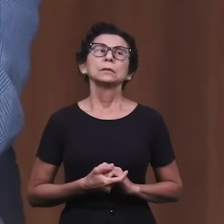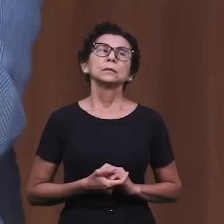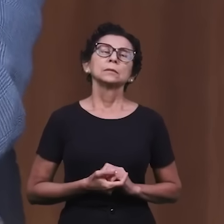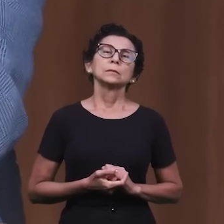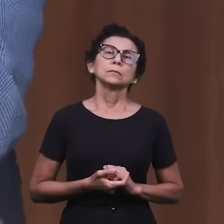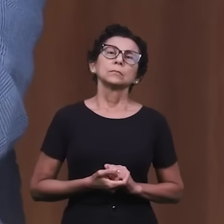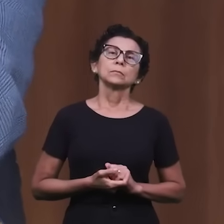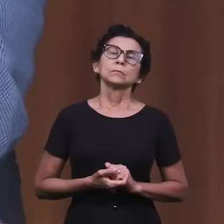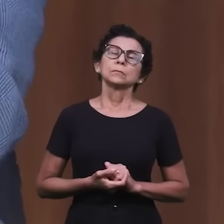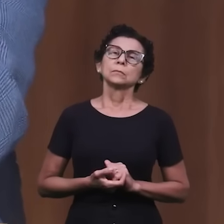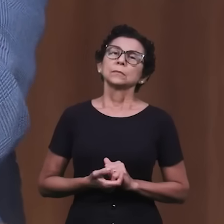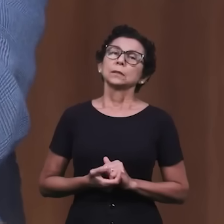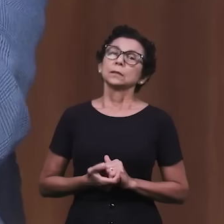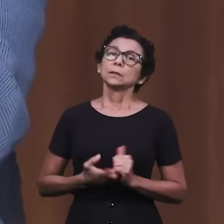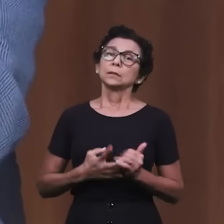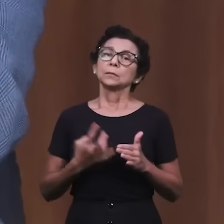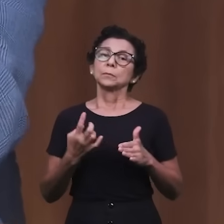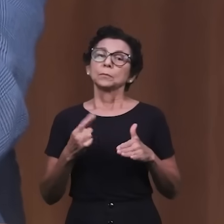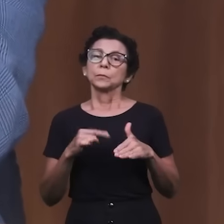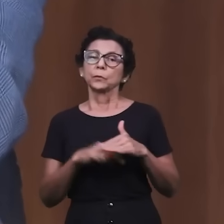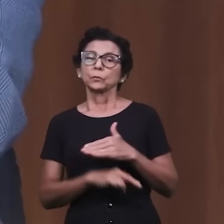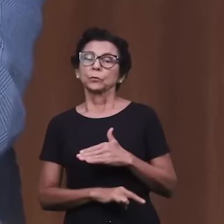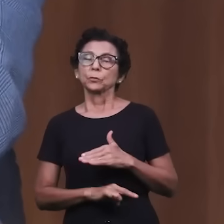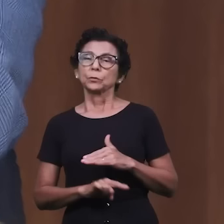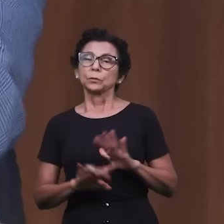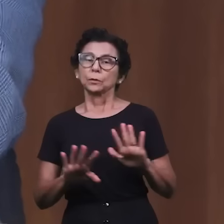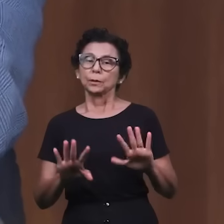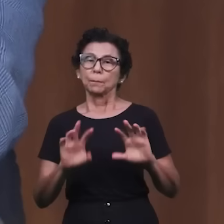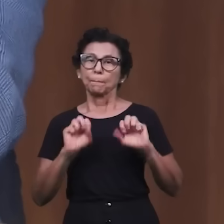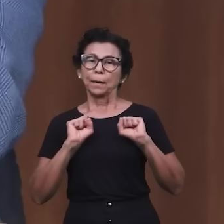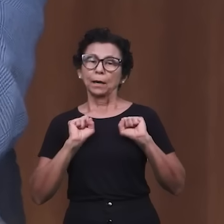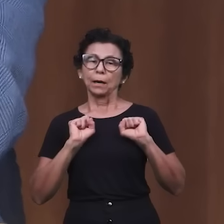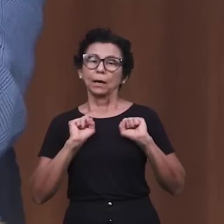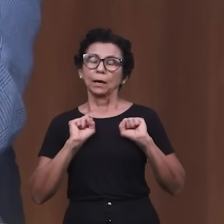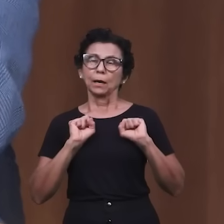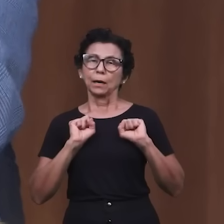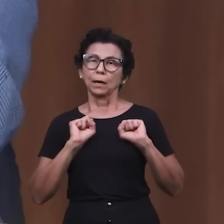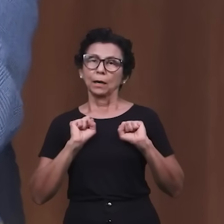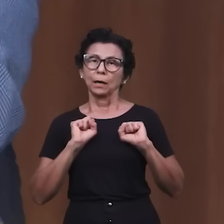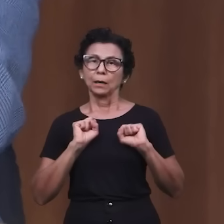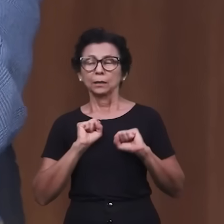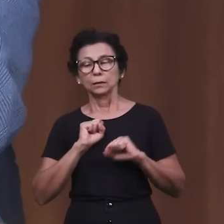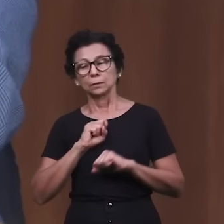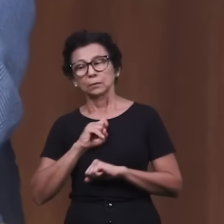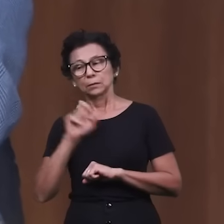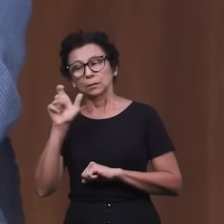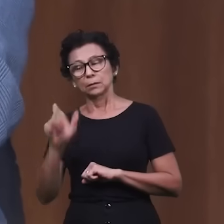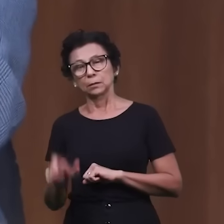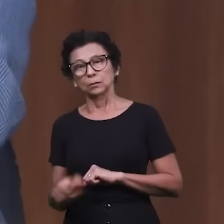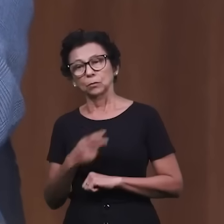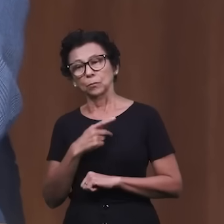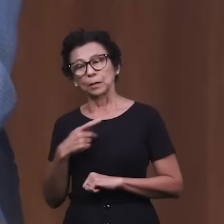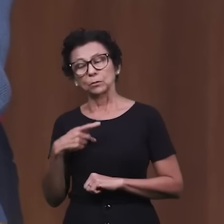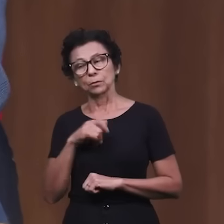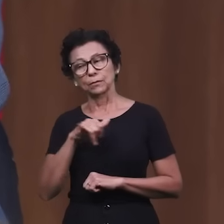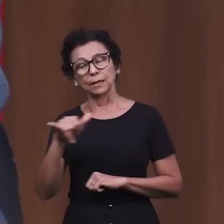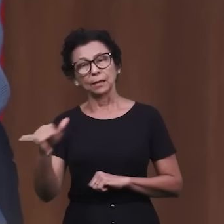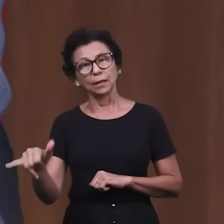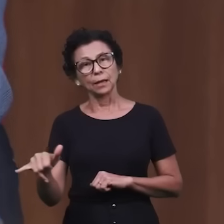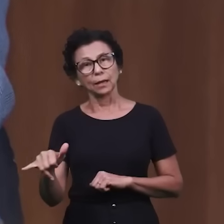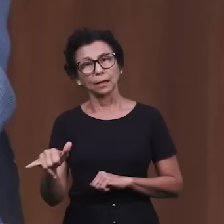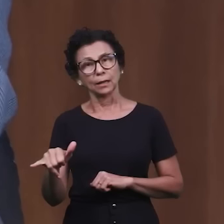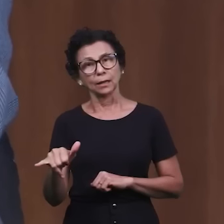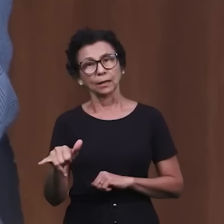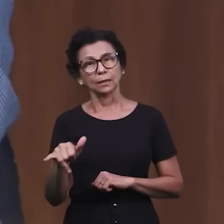pouco mais, ele vai além disso, ele tem que segurar e trazer para o pastor. Claro. Então ele tem que. É por